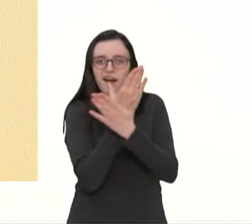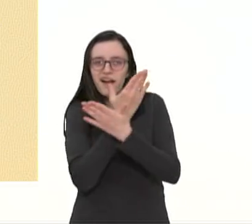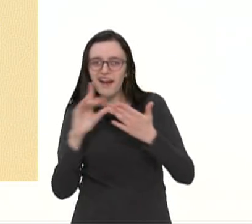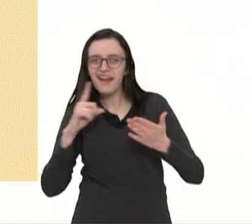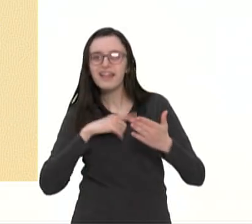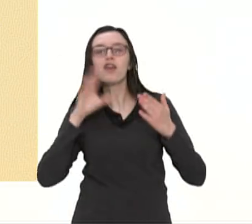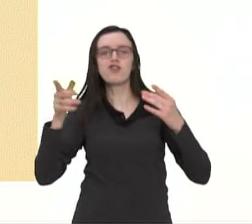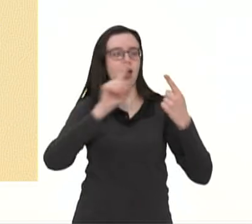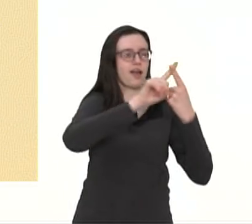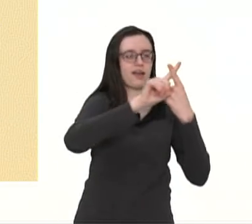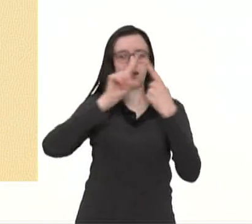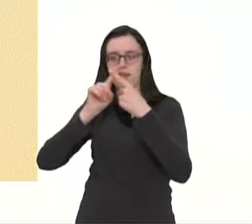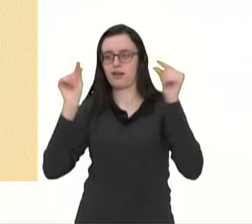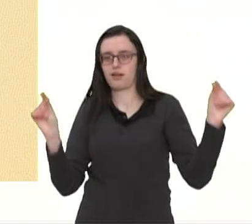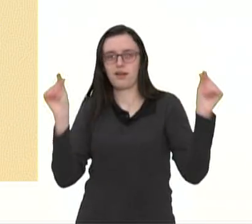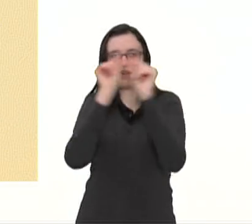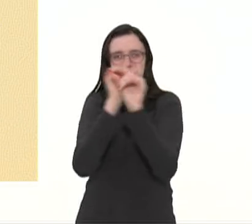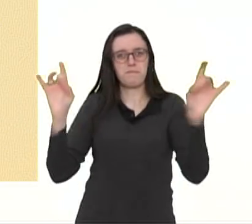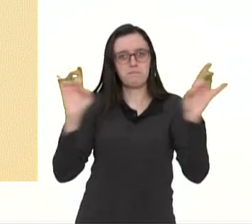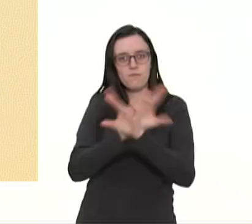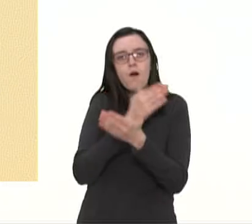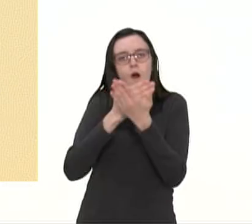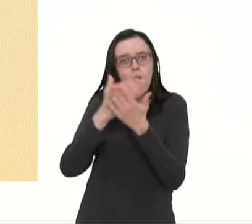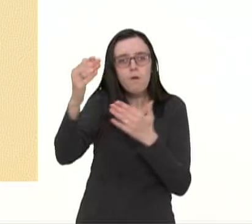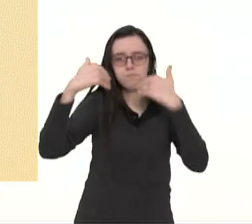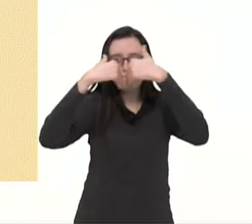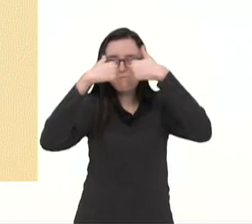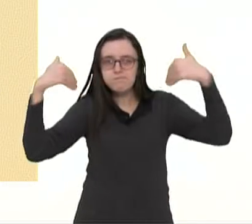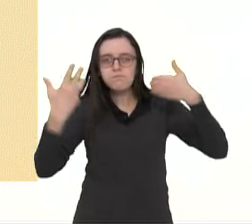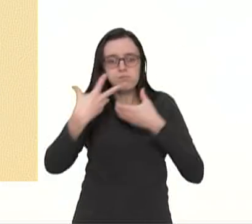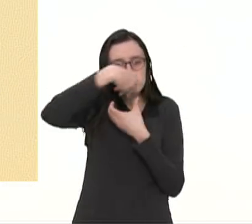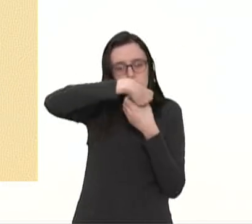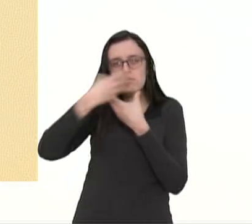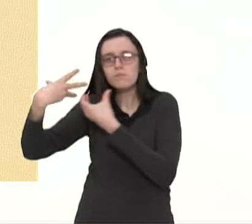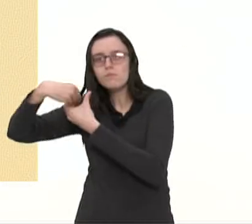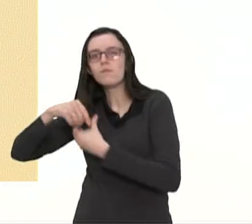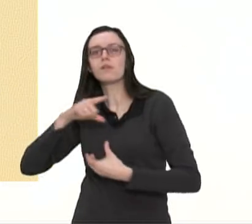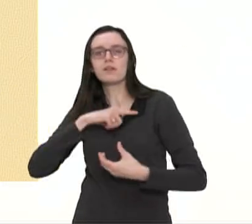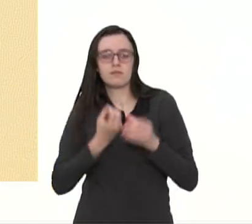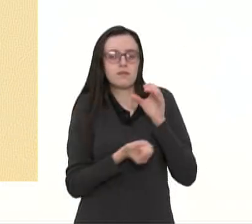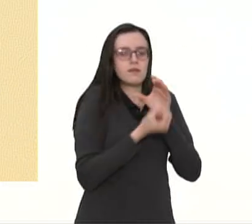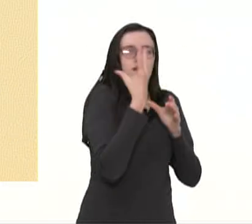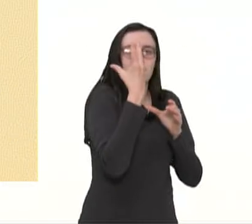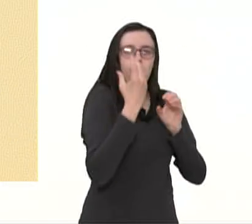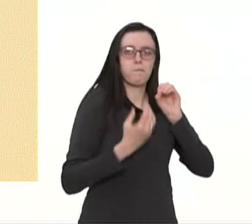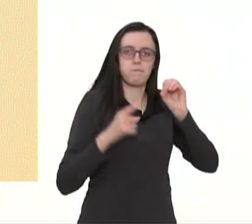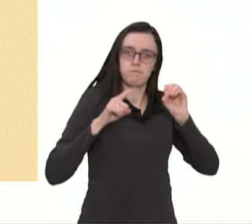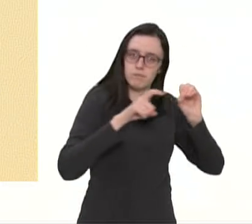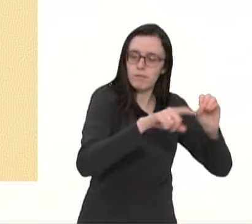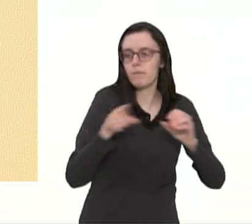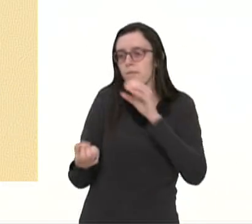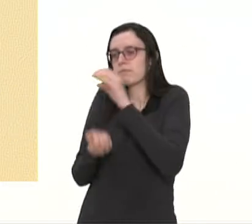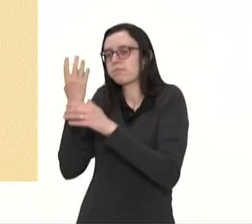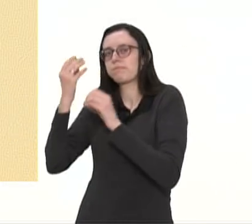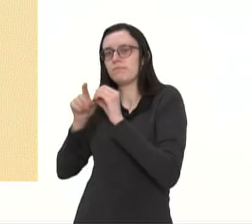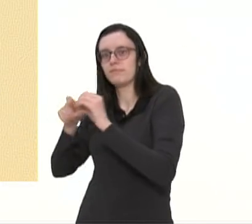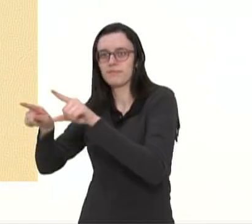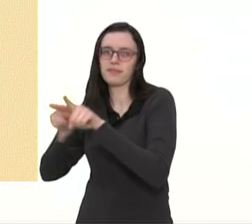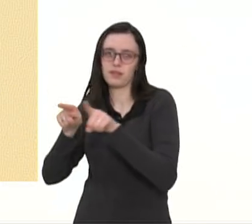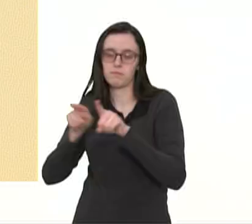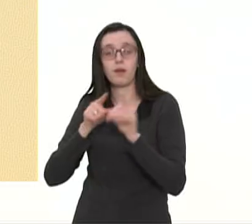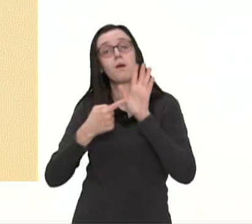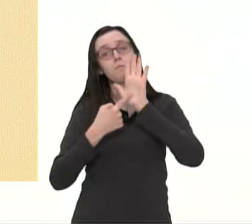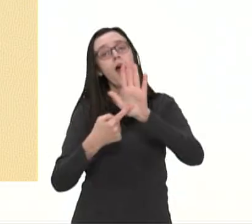crossing over, vai começar a separar ali as cromátides irmãs para formar os gametas também, tá? Então, ali já está mostrando que